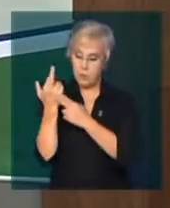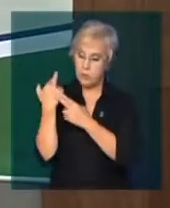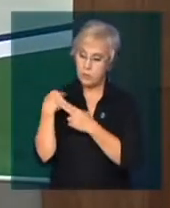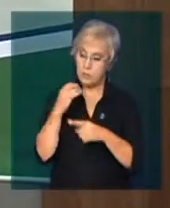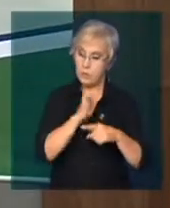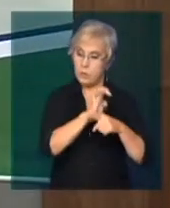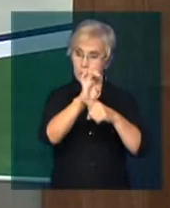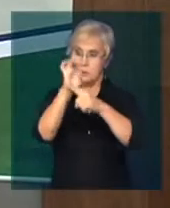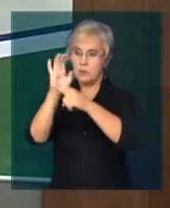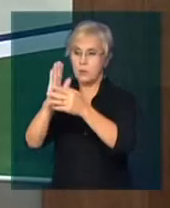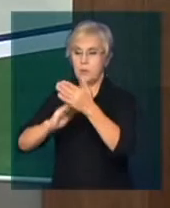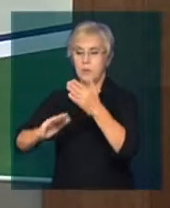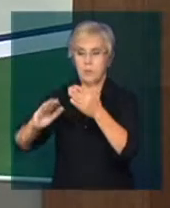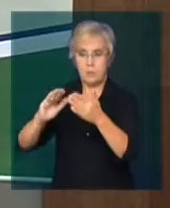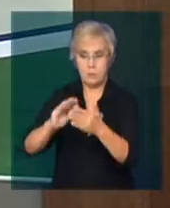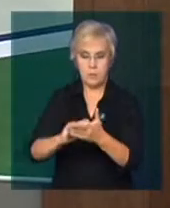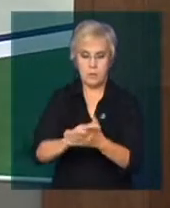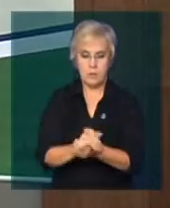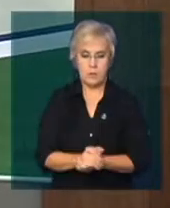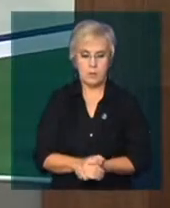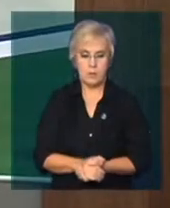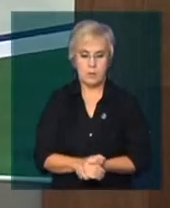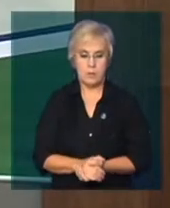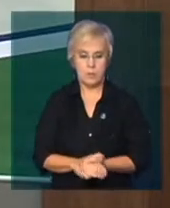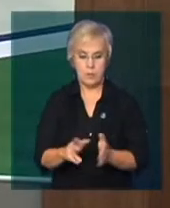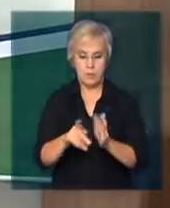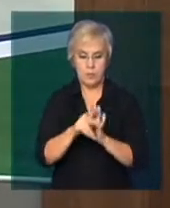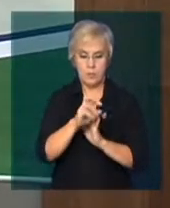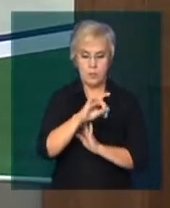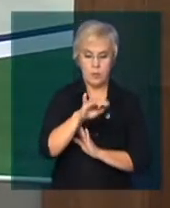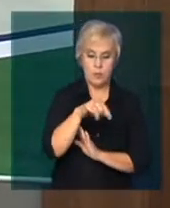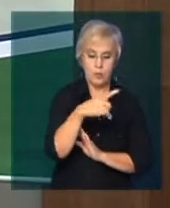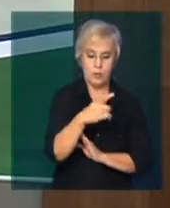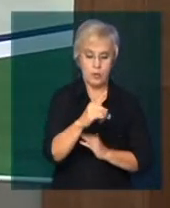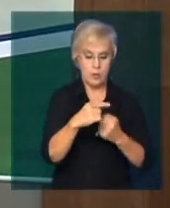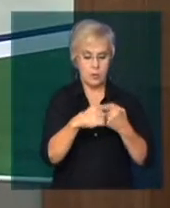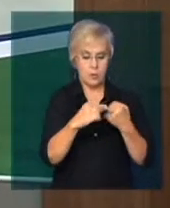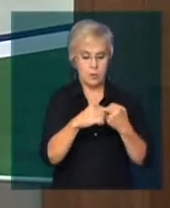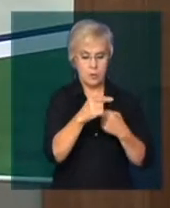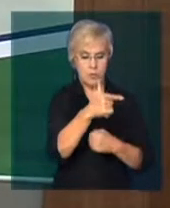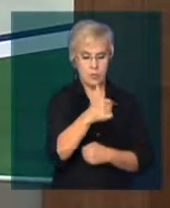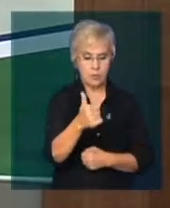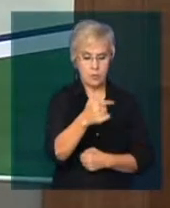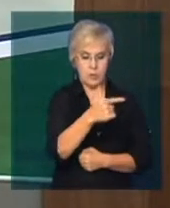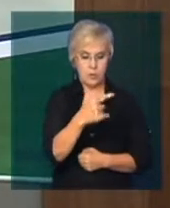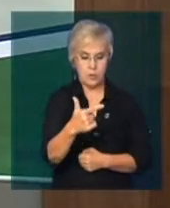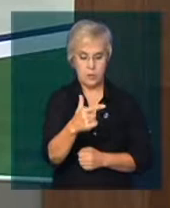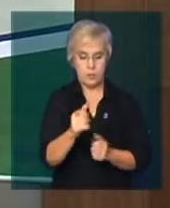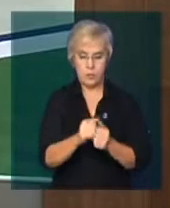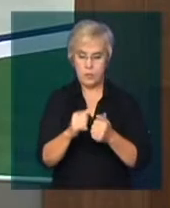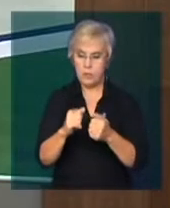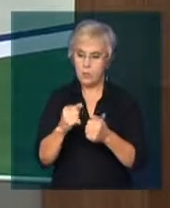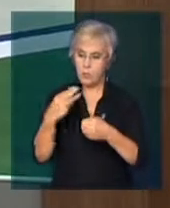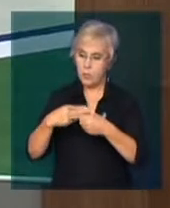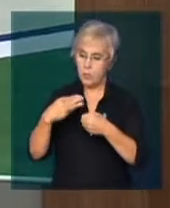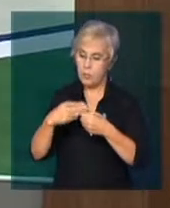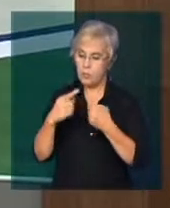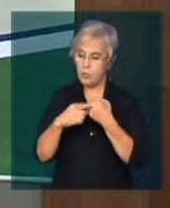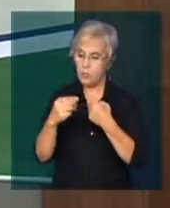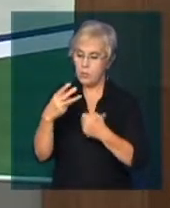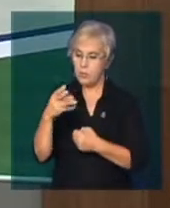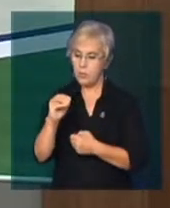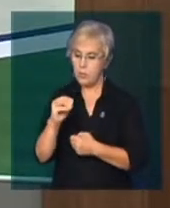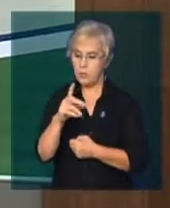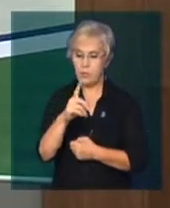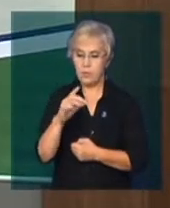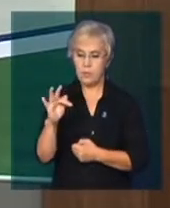ente federado. Para a União, nos artigos 21 e 22, para os municípios, no artigo 30, para o Distrito